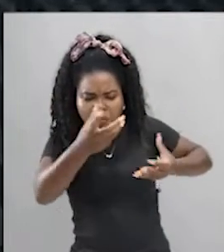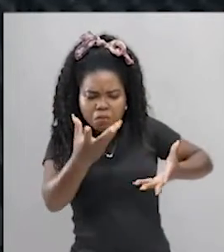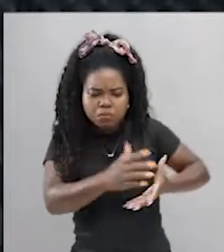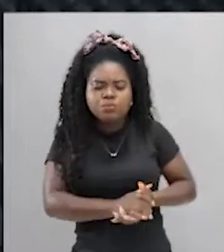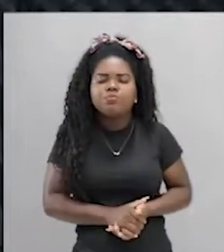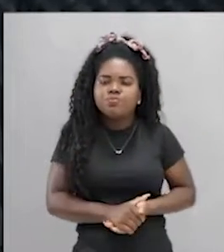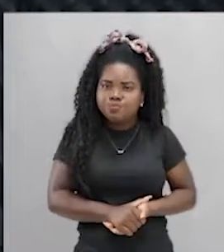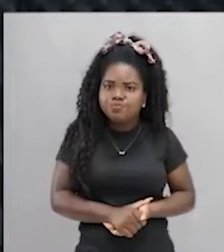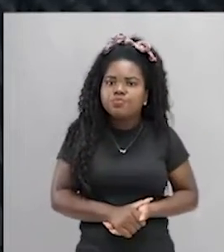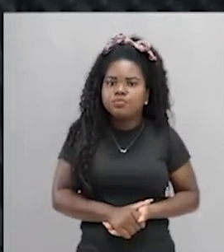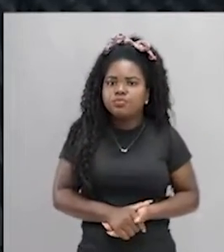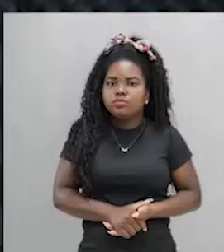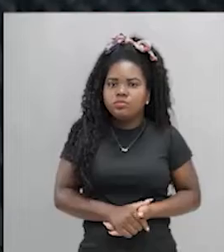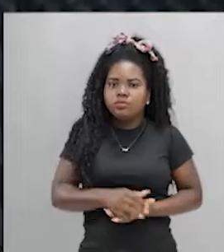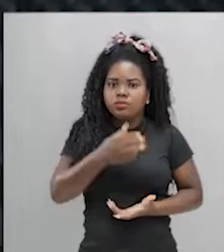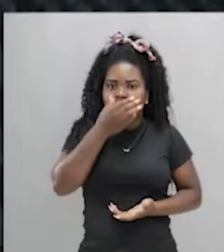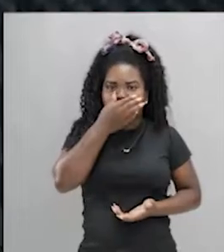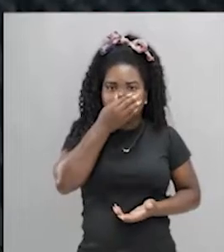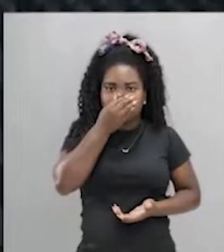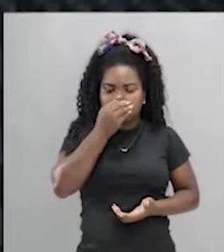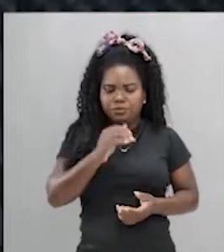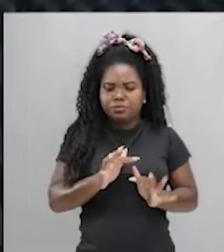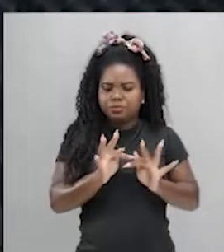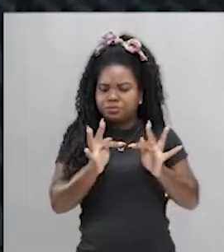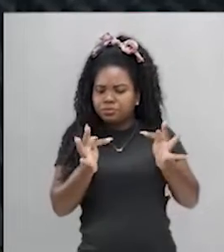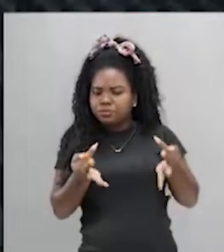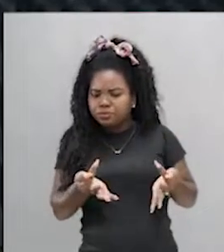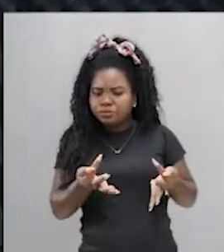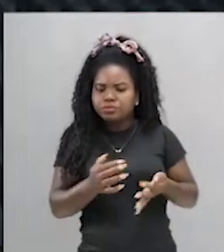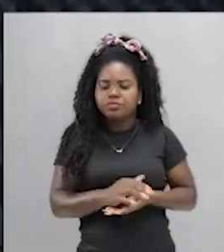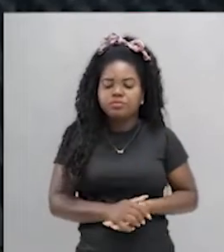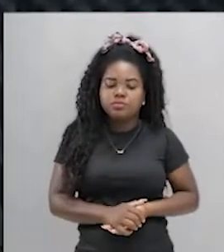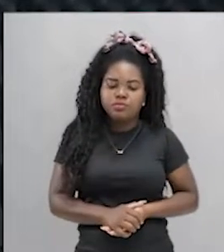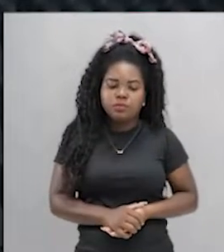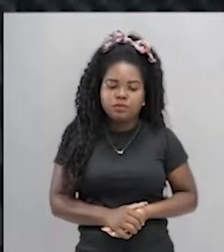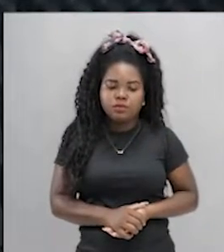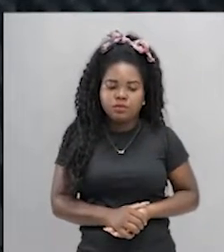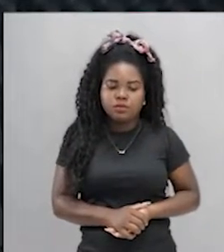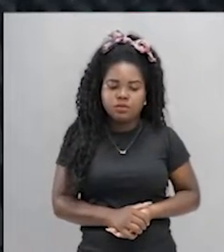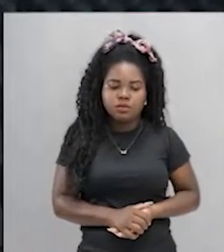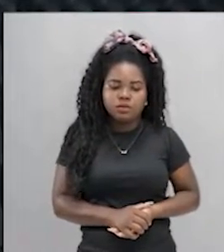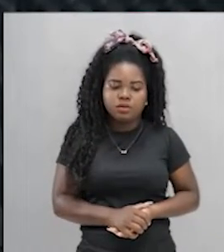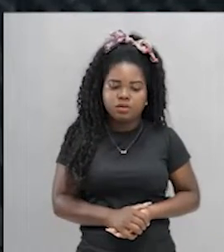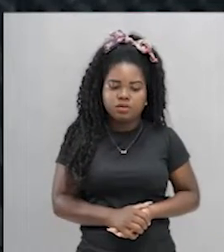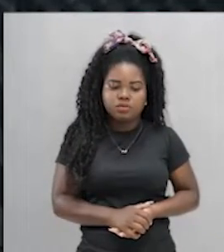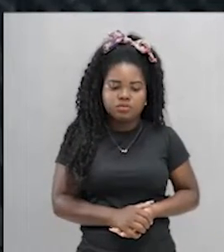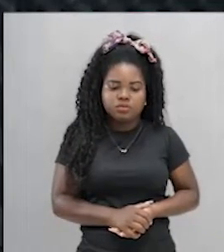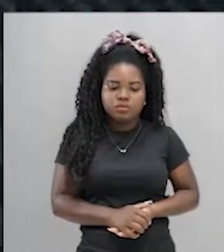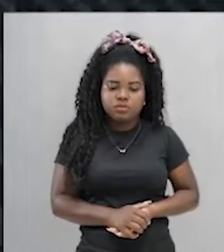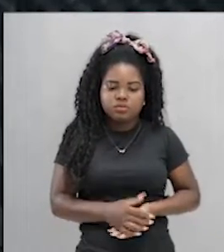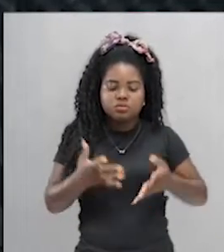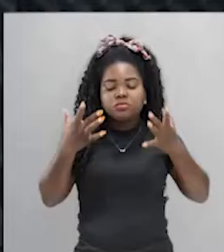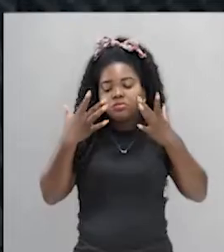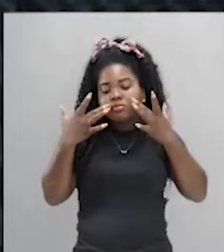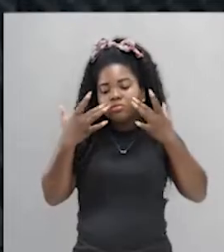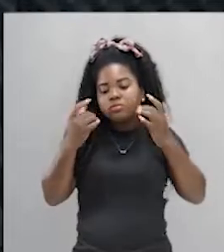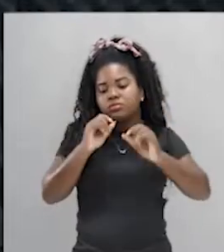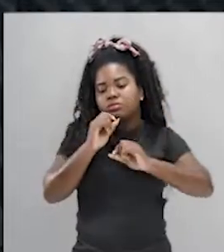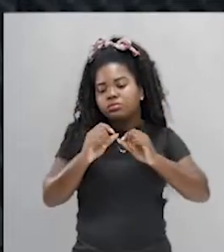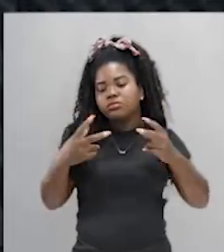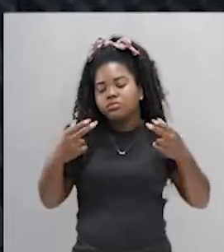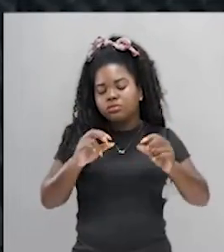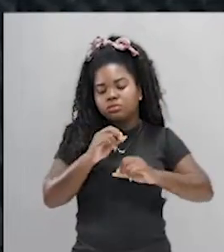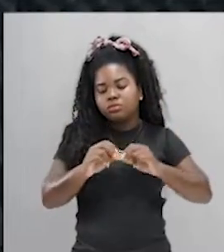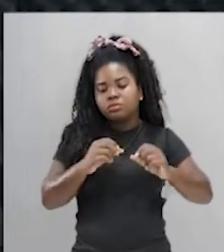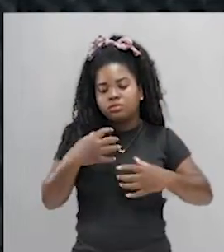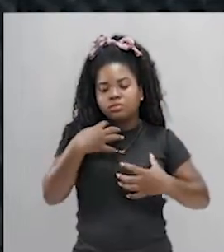na cara, literalmente. E não é tão simples quanto se imagina. O teatro, como a doença, a peste, a